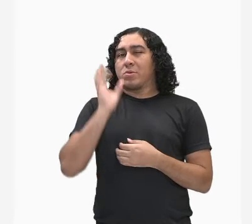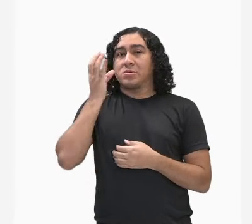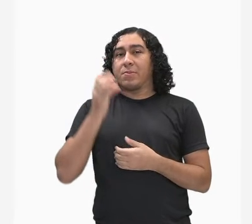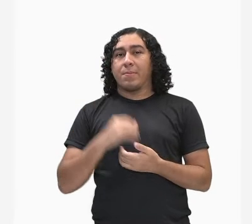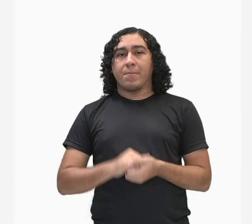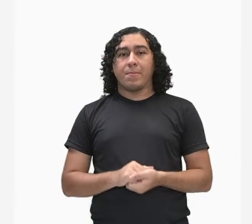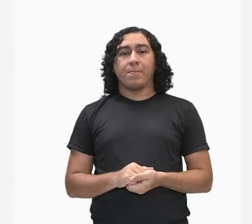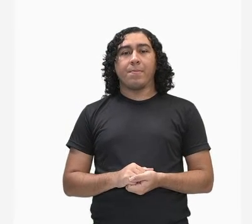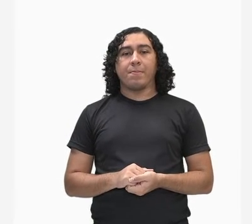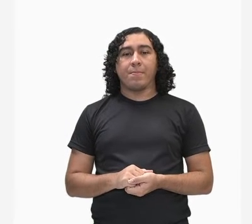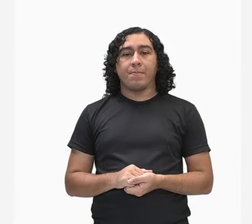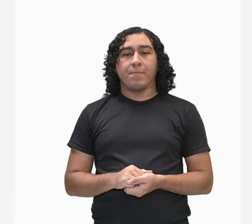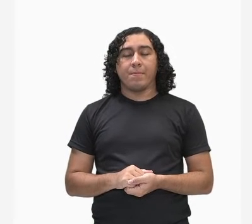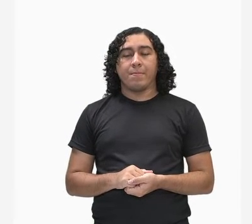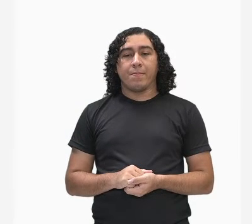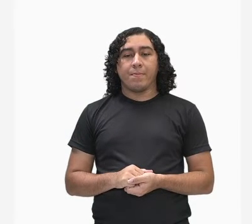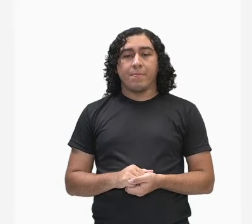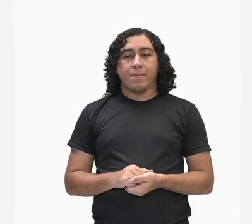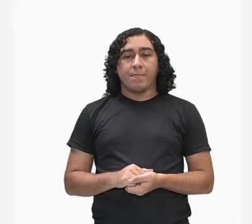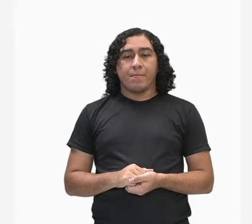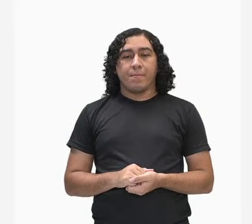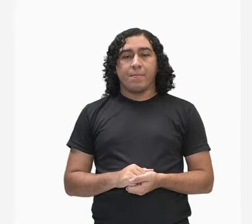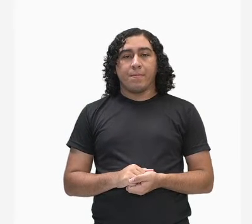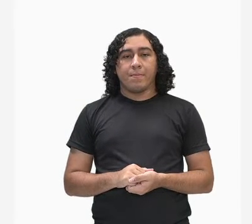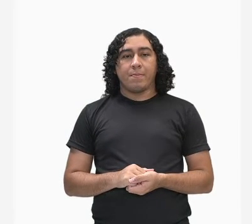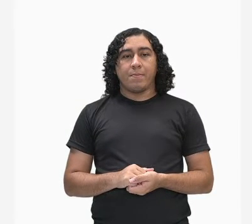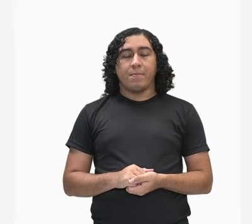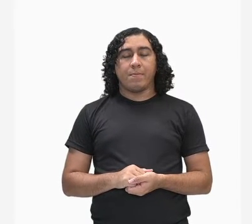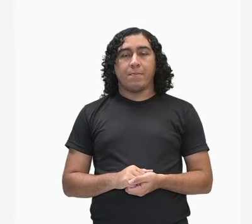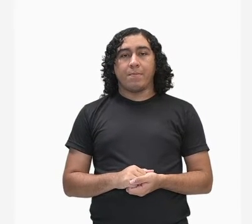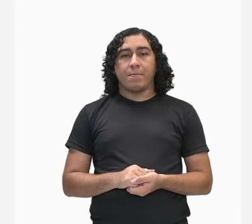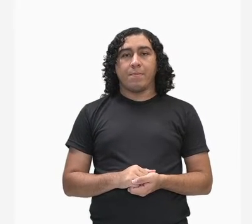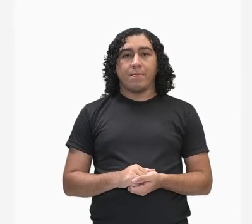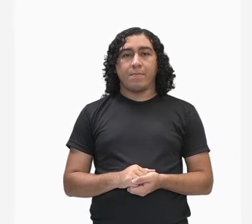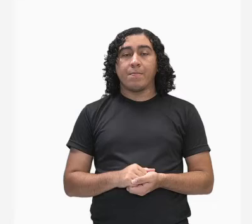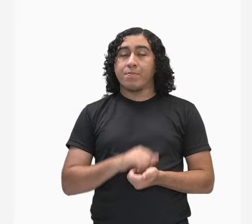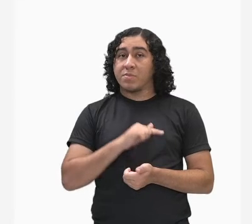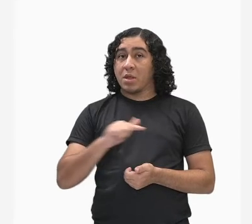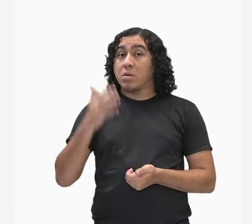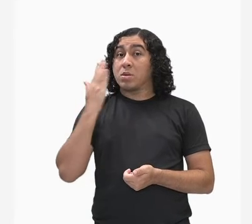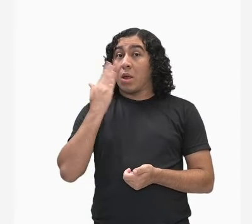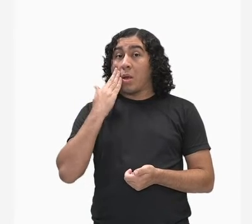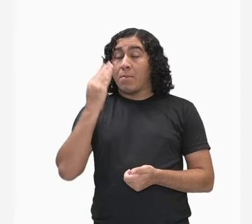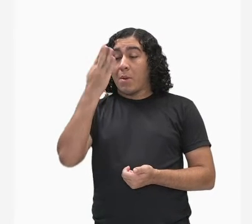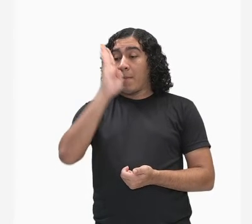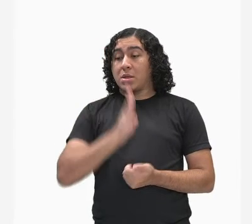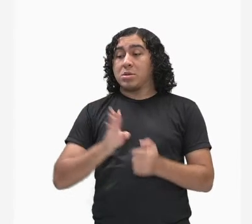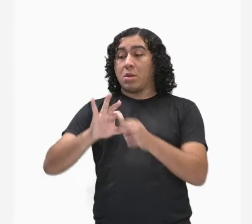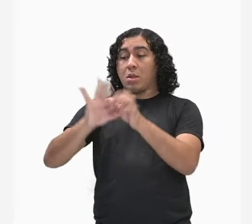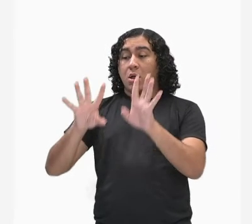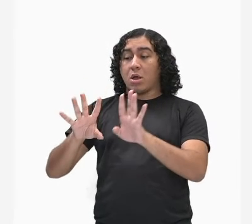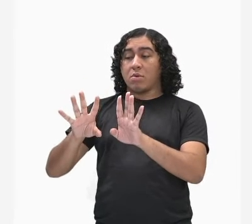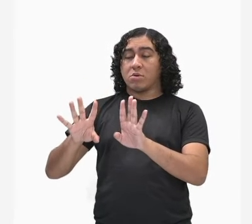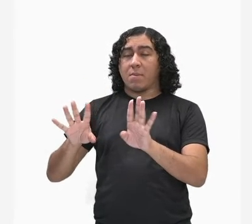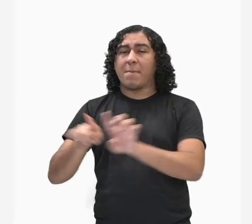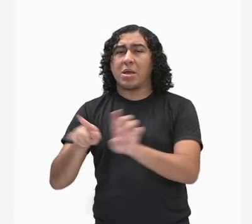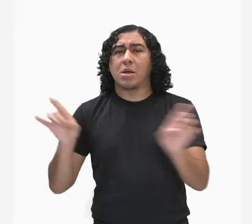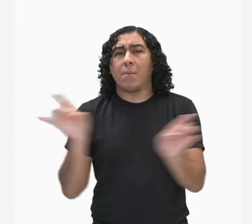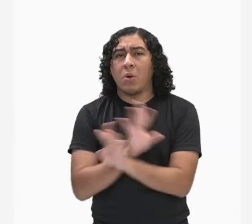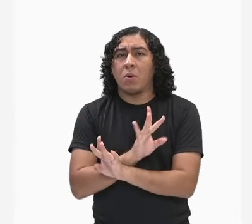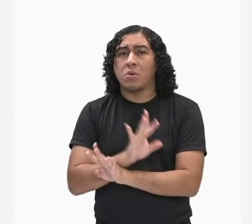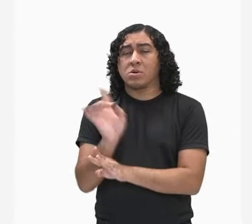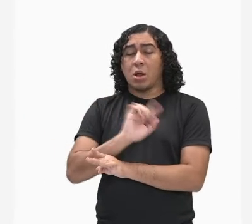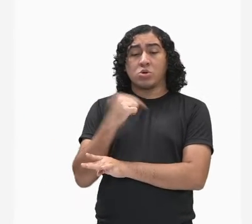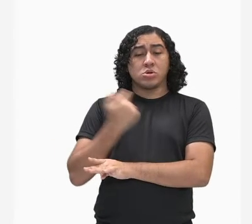reconhecimento? Vocês sabem que um país se torna independente, mas não é só isso. Nós somos independentes